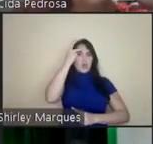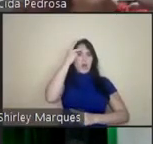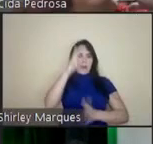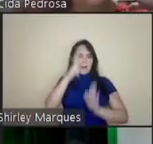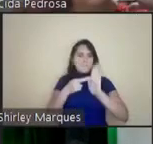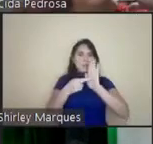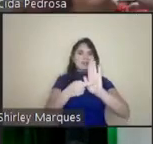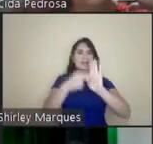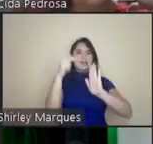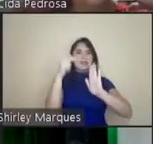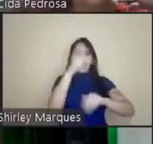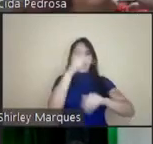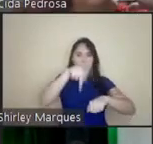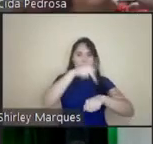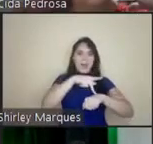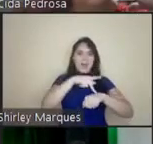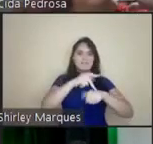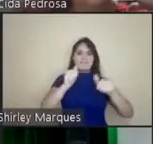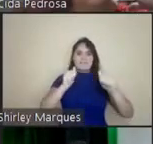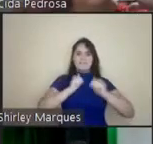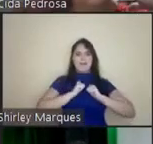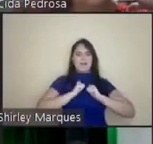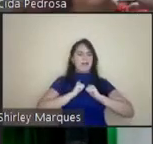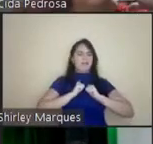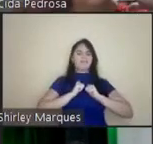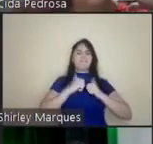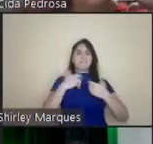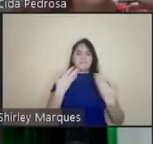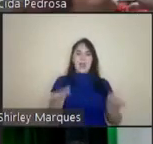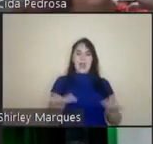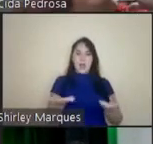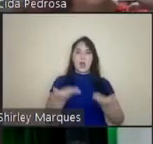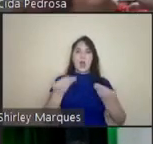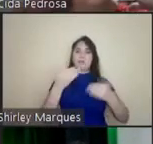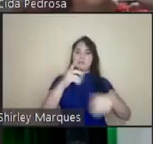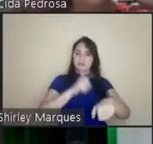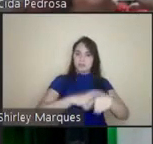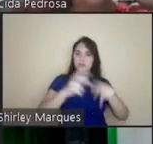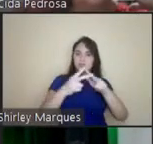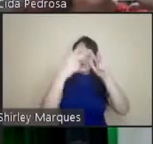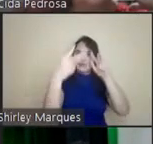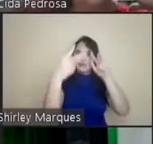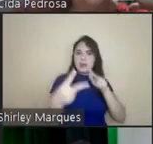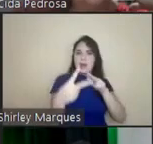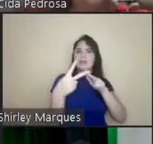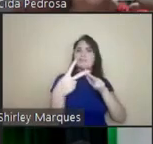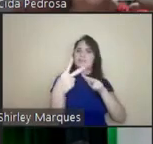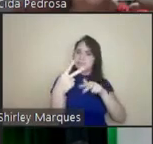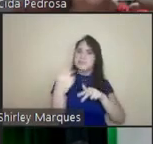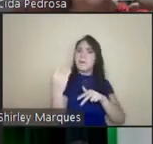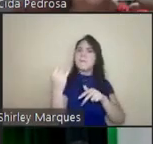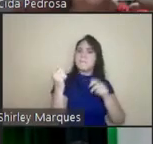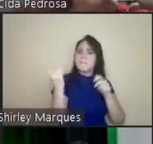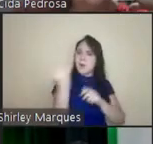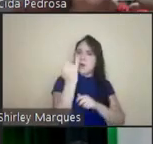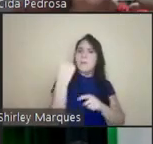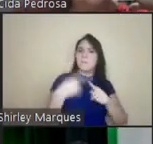né? Então, esses momentos de virtualidade, eles são importantíssimos para que a gente consiga manter esse